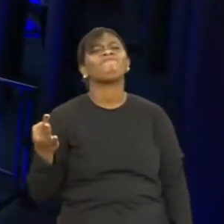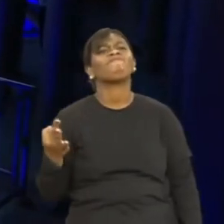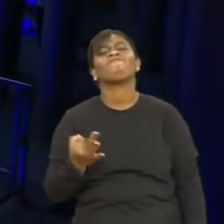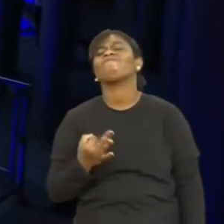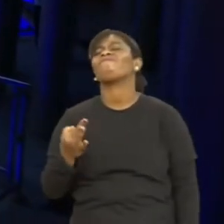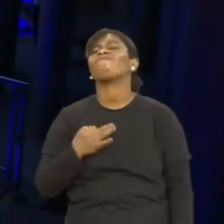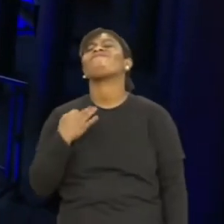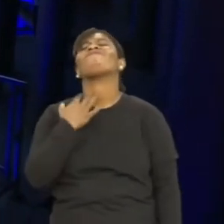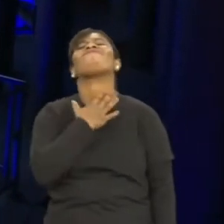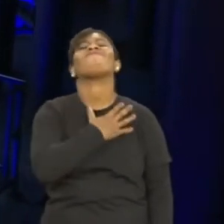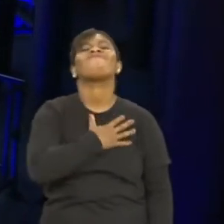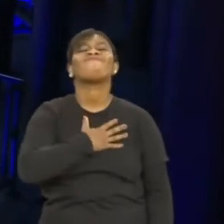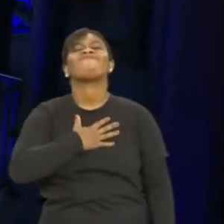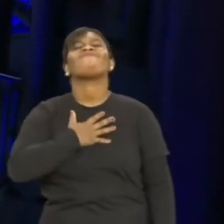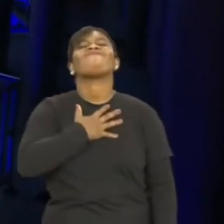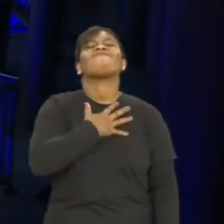agradável